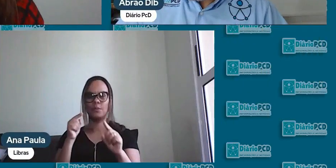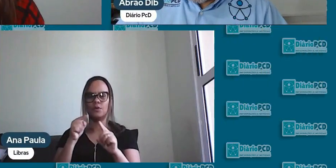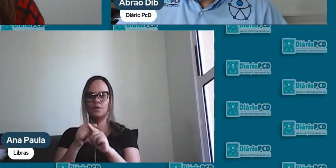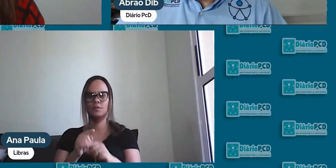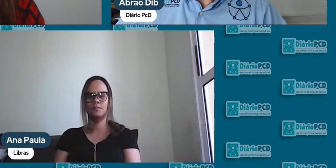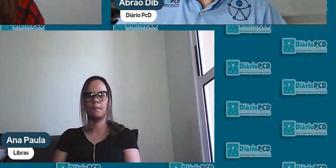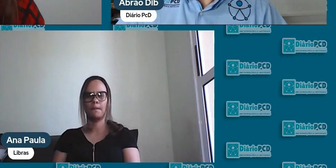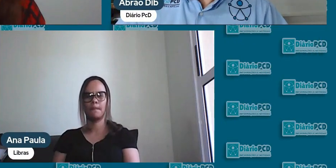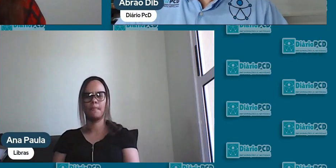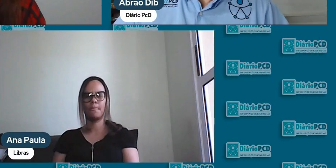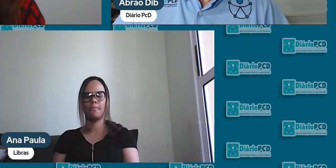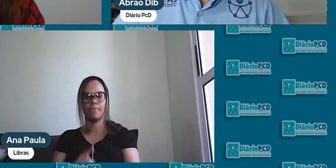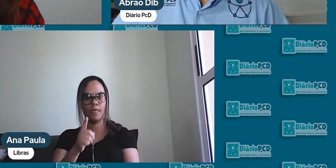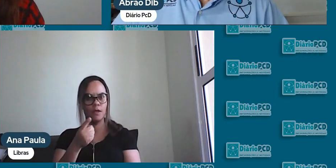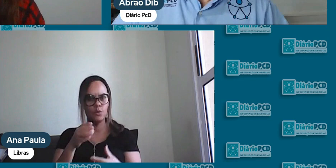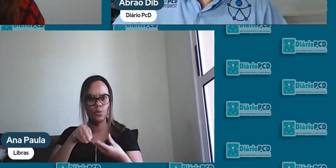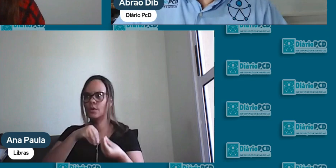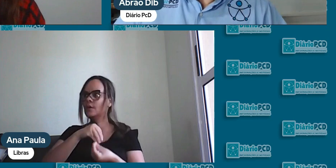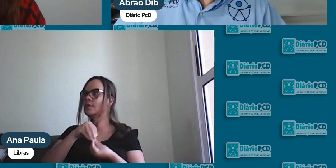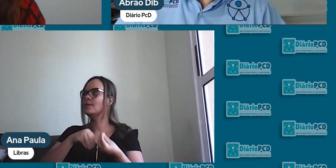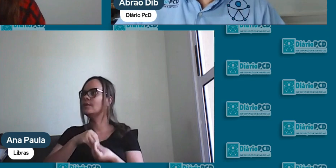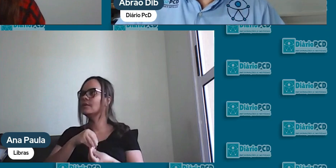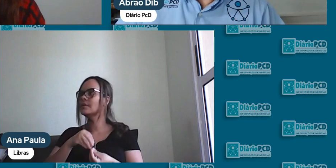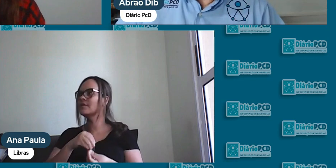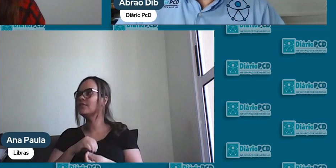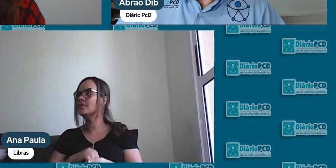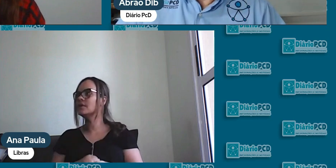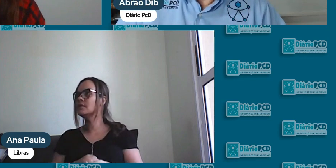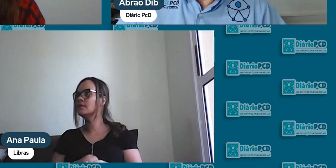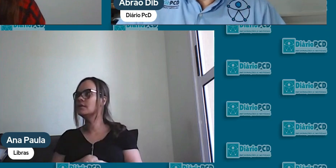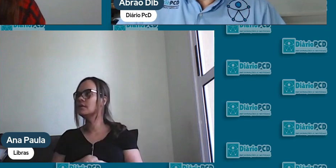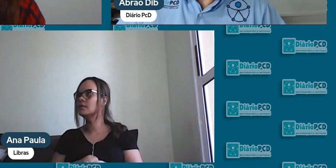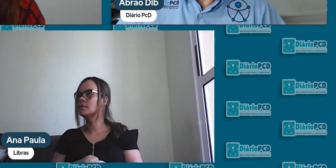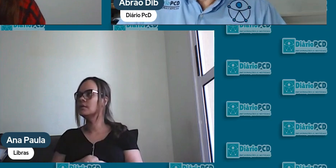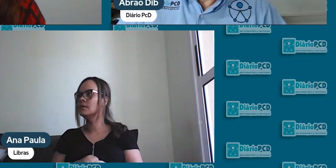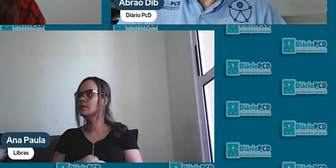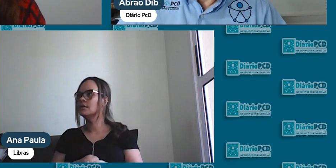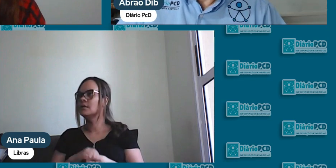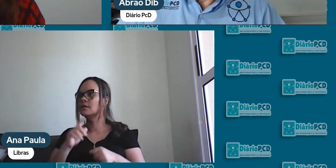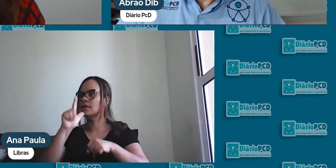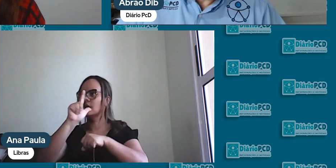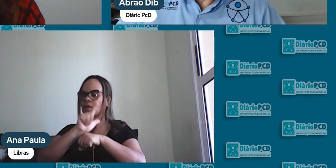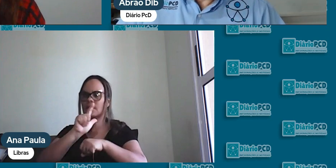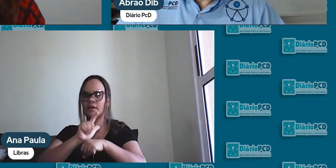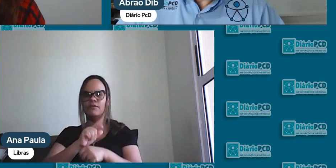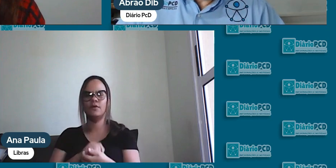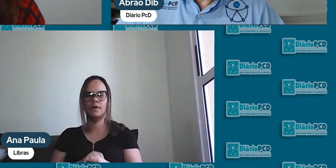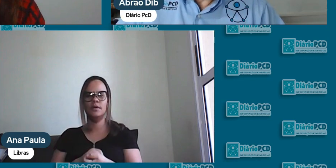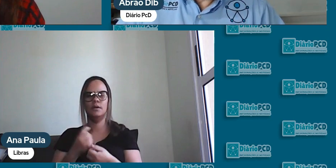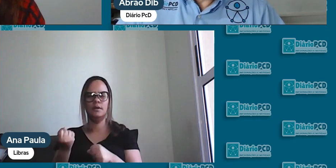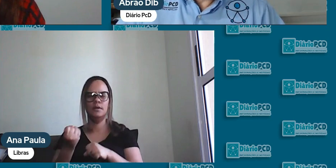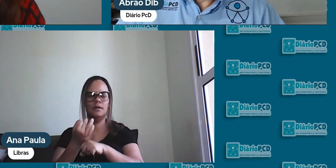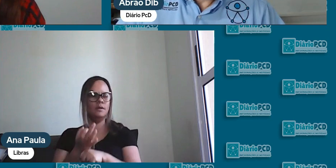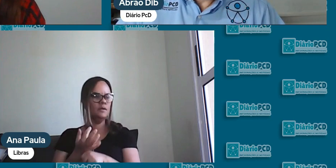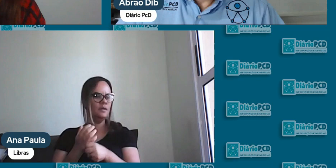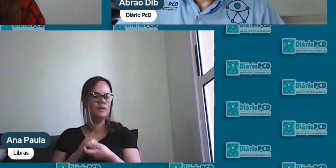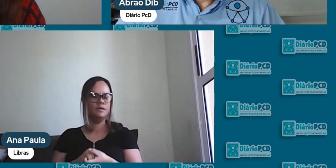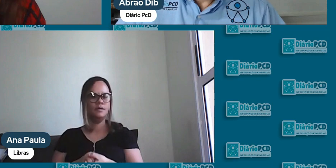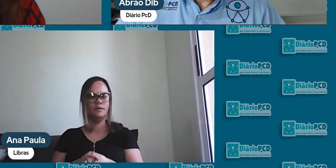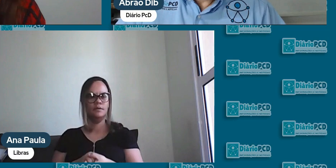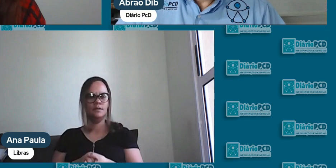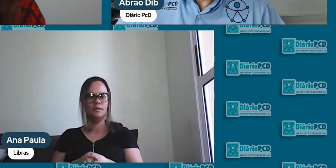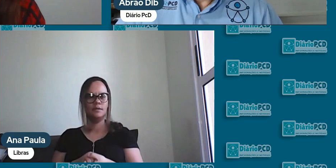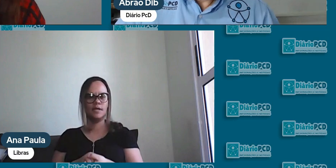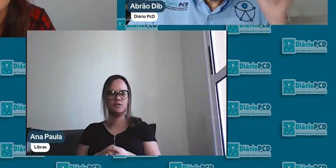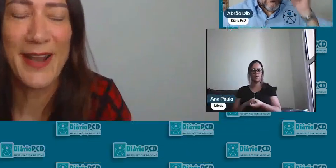a senhora está envolvida diretamente com a criação desse modelo de laudo? Desculpe, há quanto tempo exatamente?